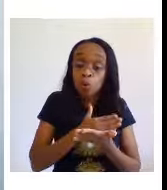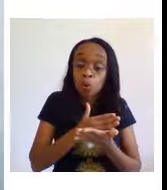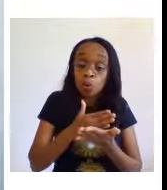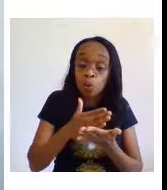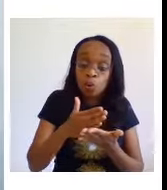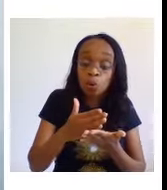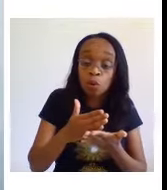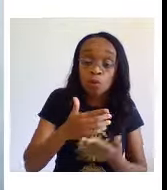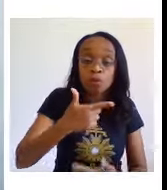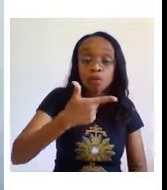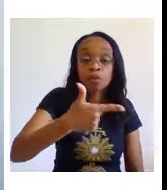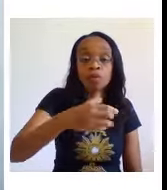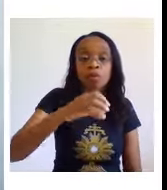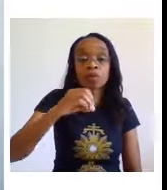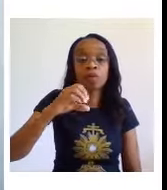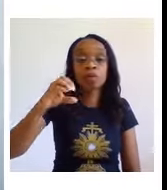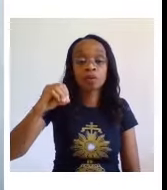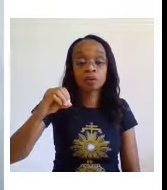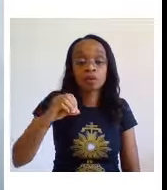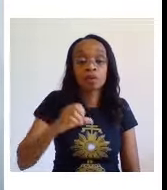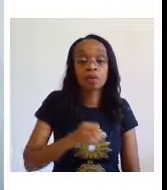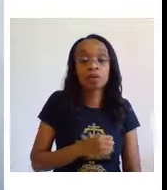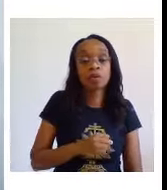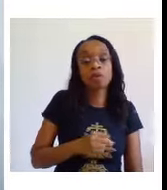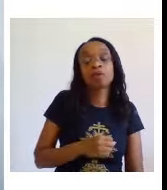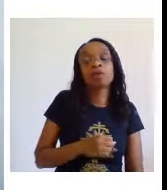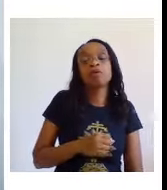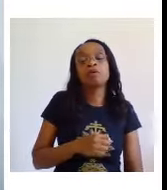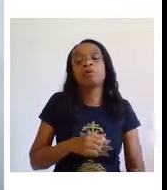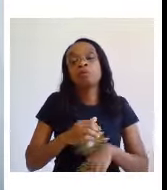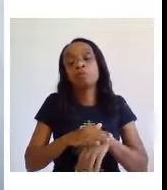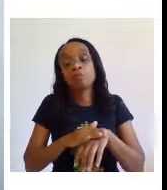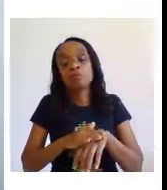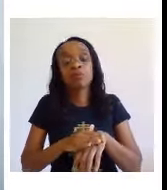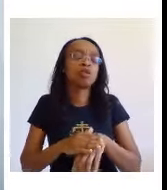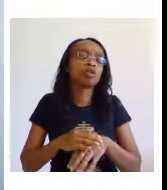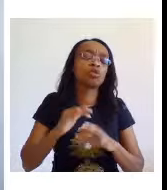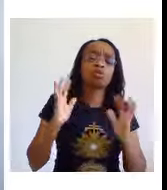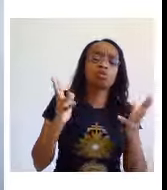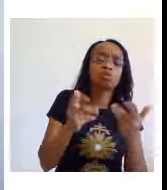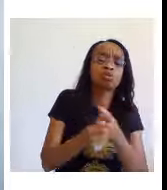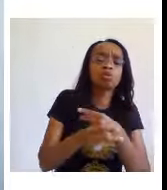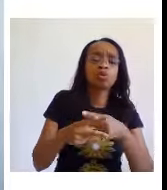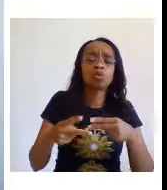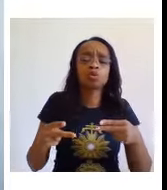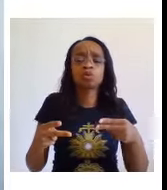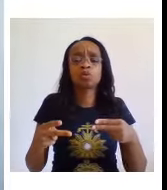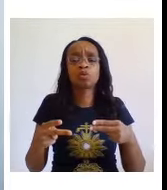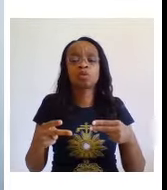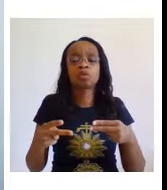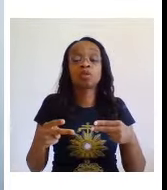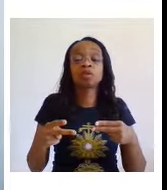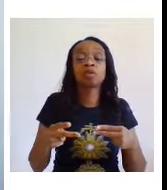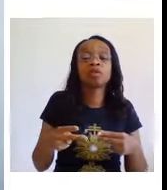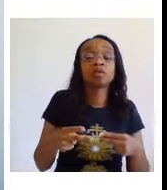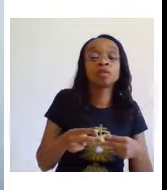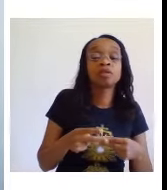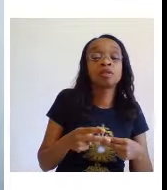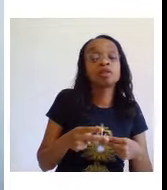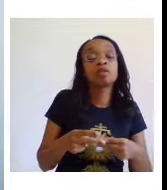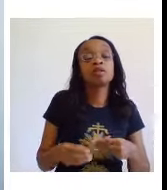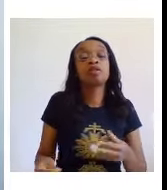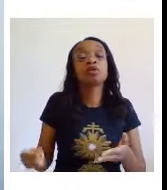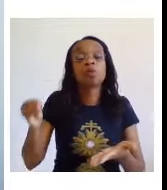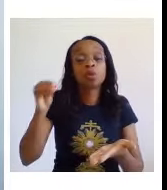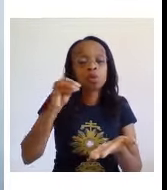de toneladas de resíduos de plástico, metais, papel, vidro e óleo vegetal para uma destinação